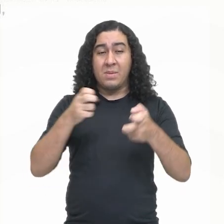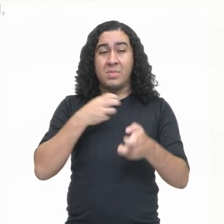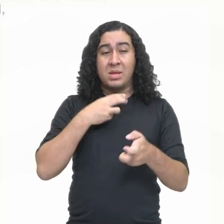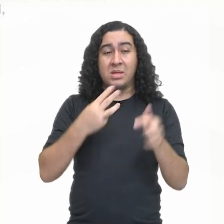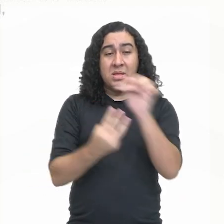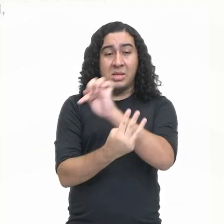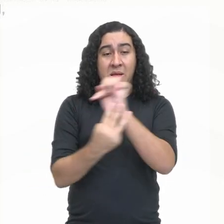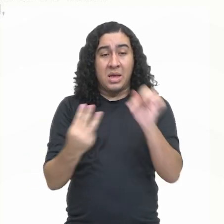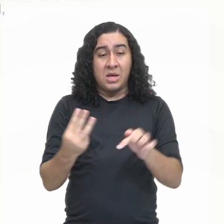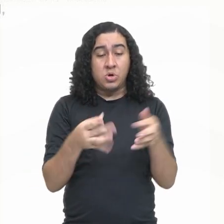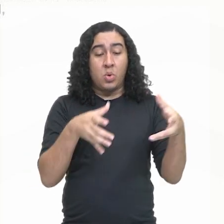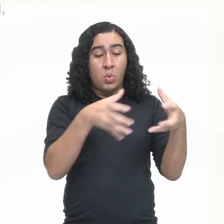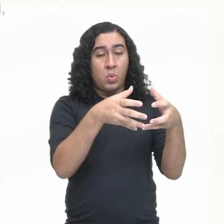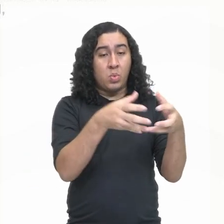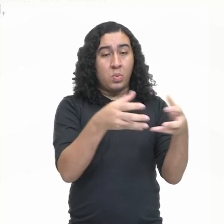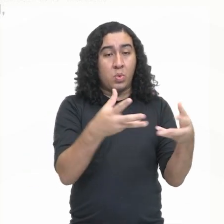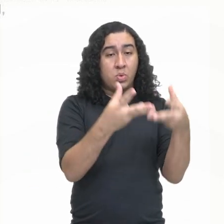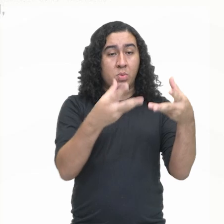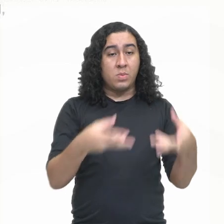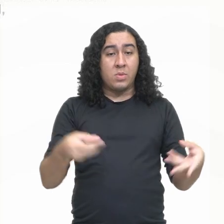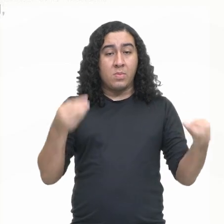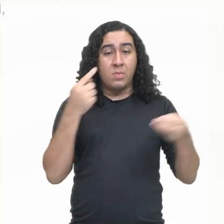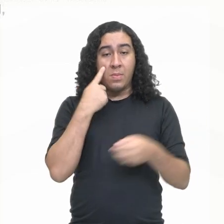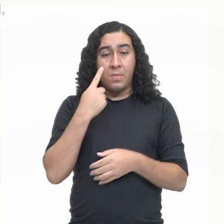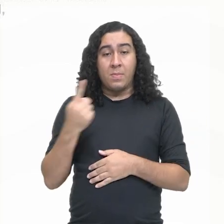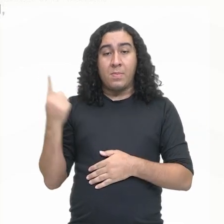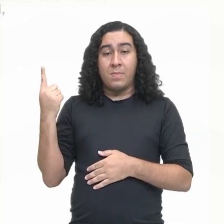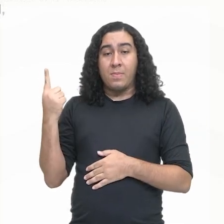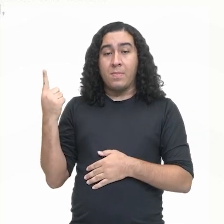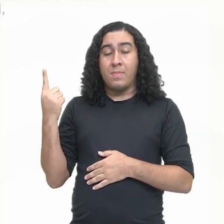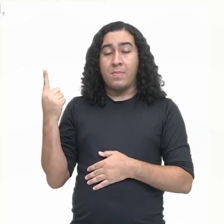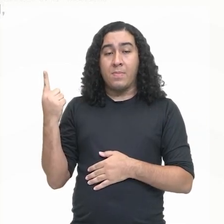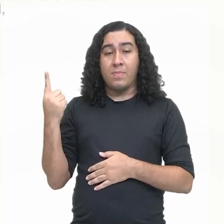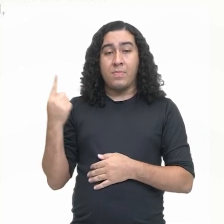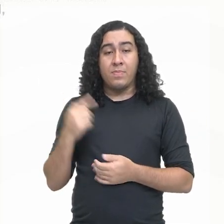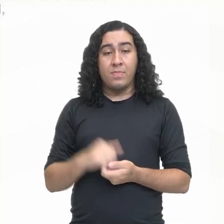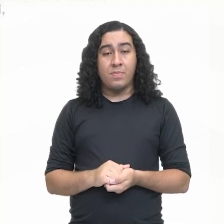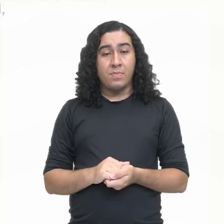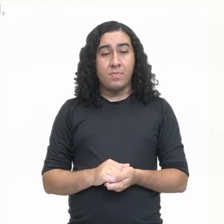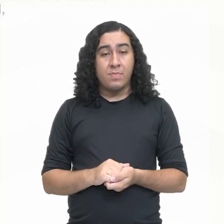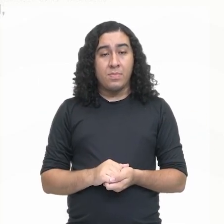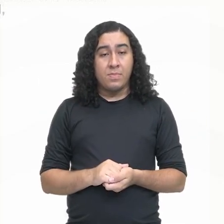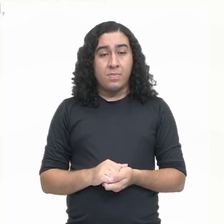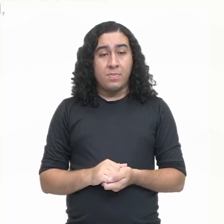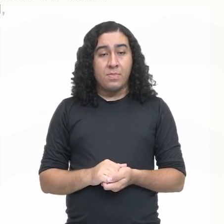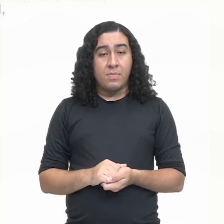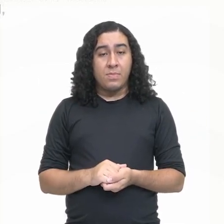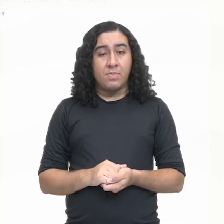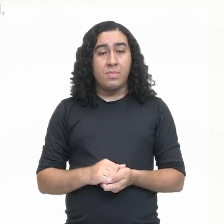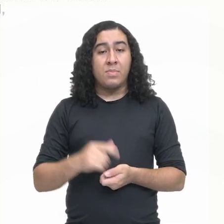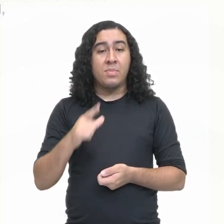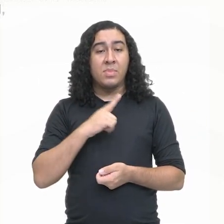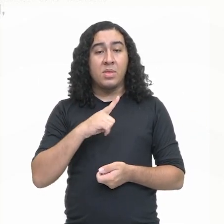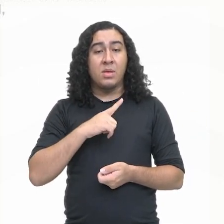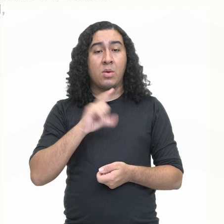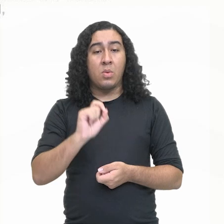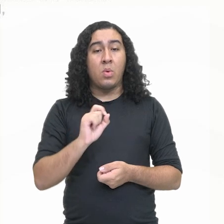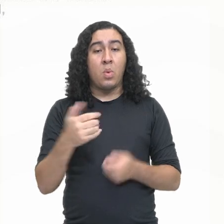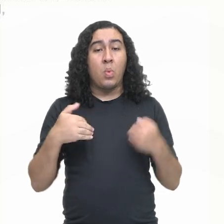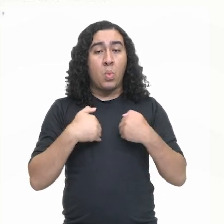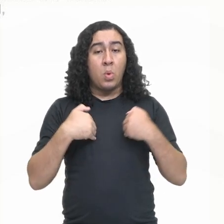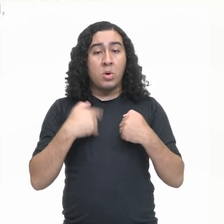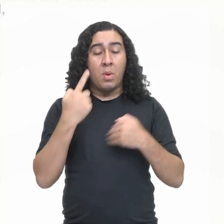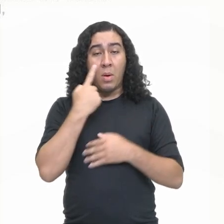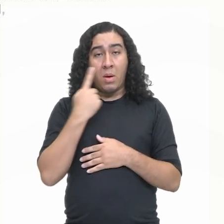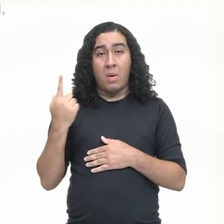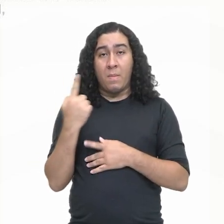extinções, né? Que a gente pode observar aqui a extinção do Ordoviciano, que está relacionado, com